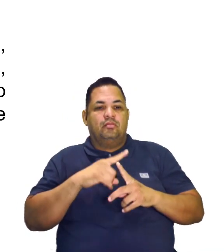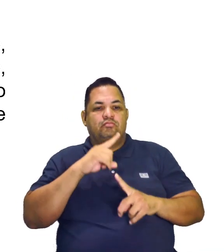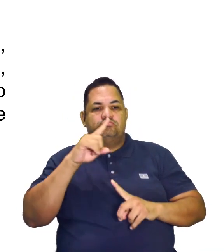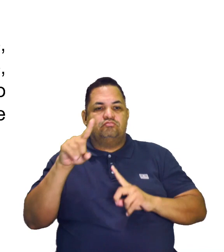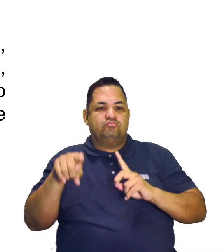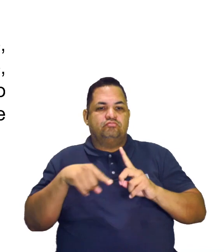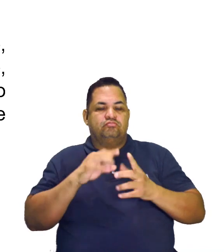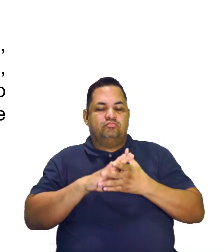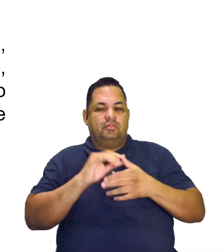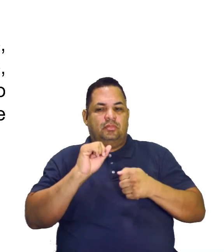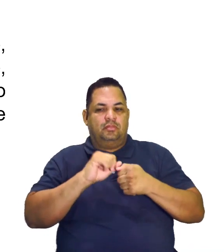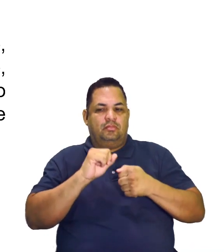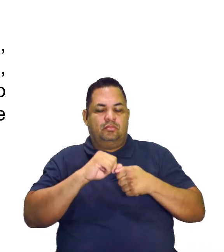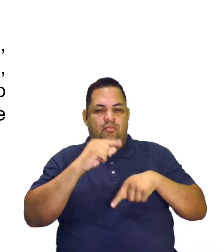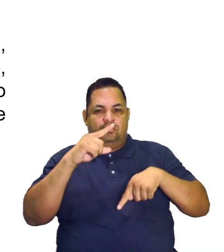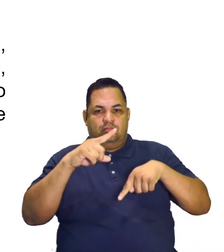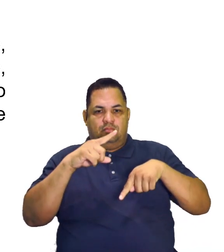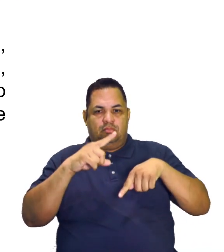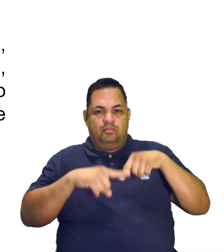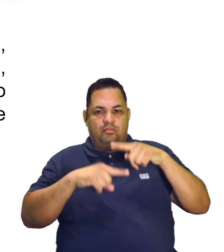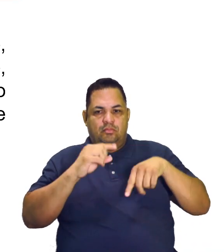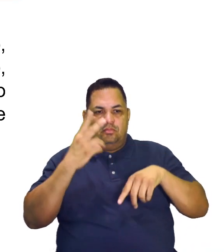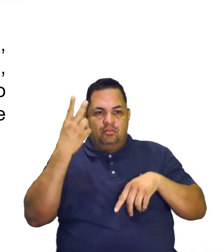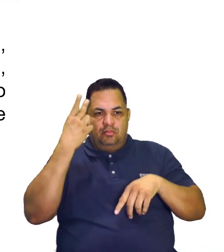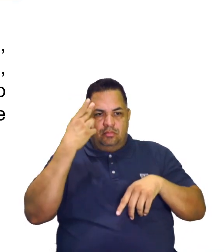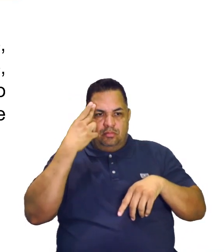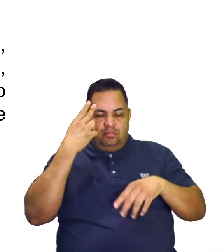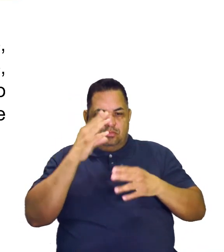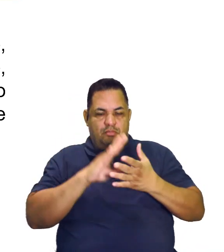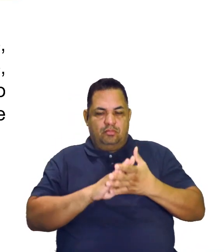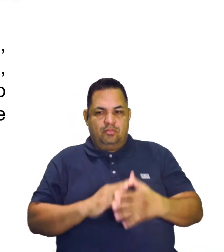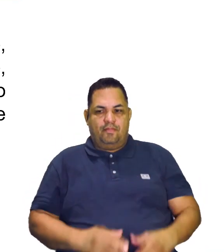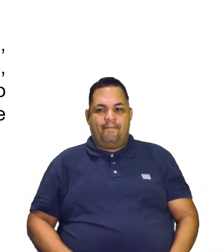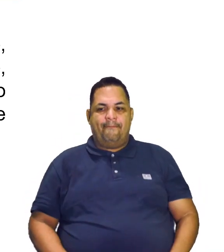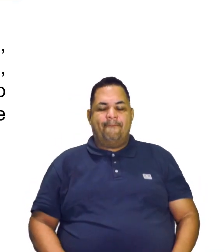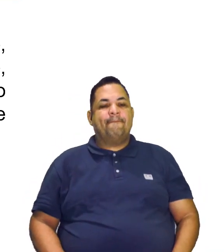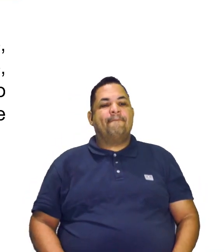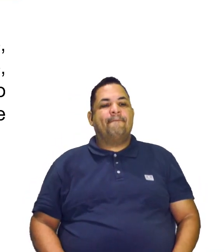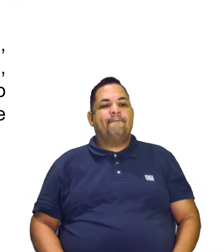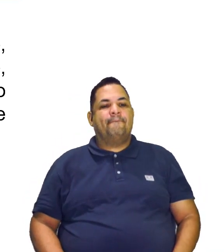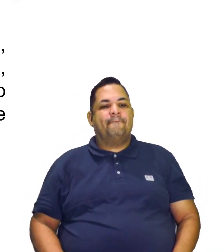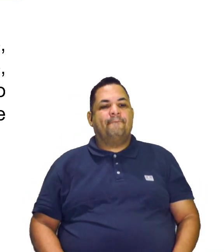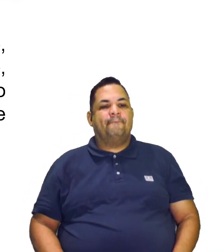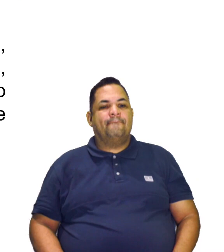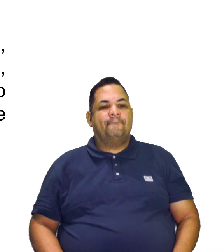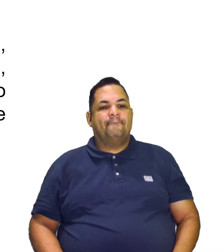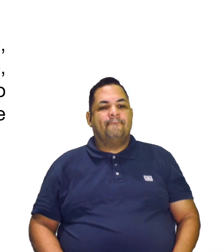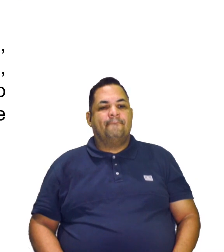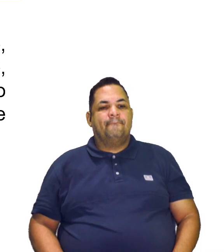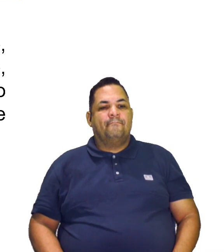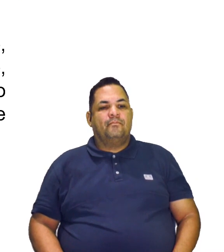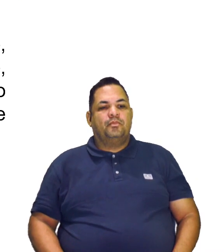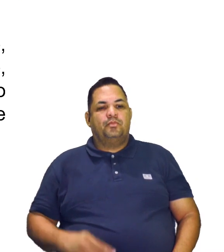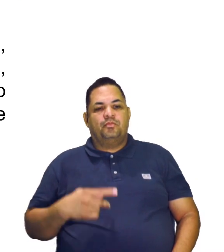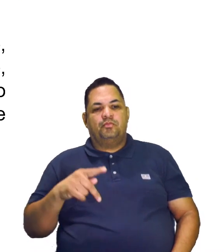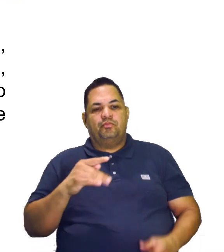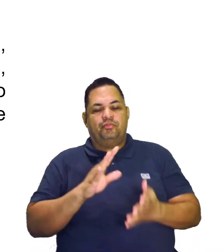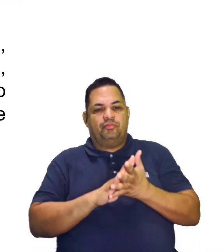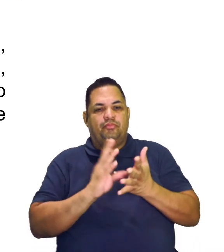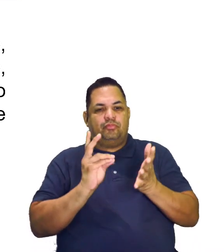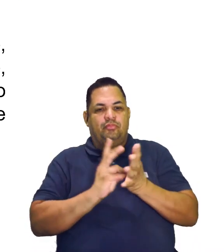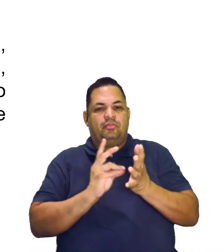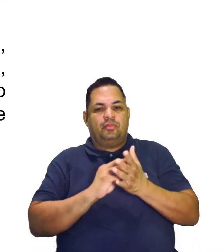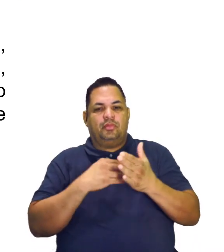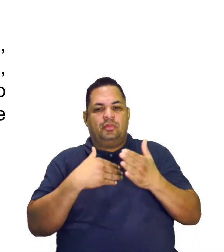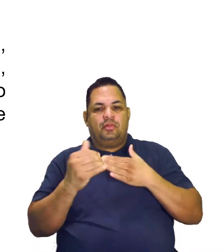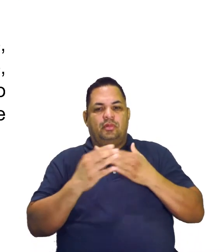para produzir esse material, normalmente um item funcional. Para o indígena,